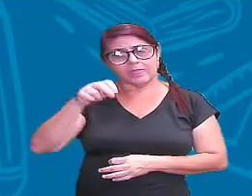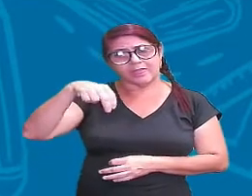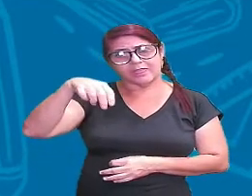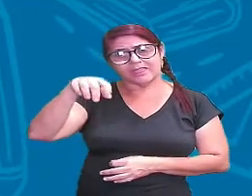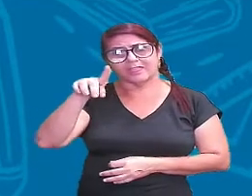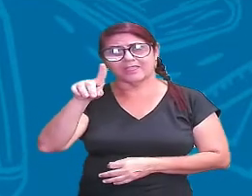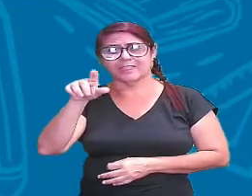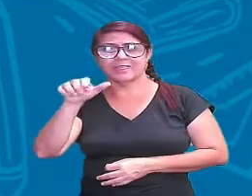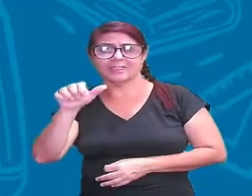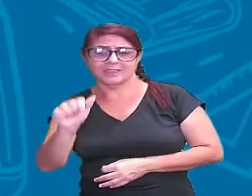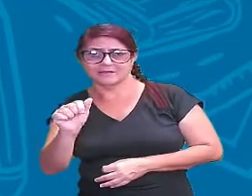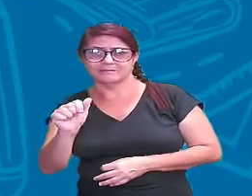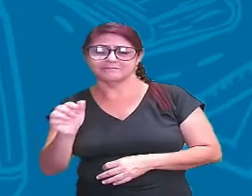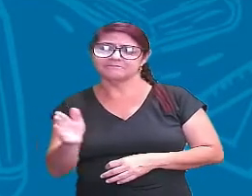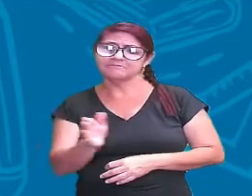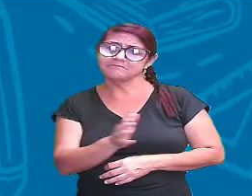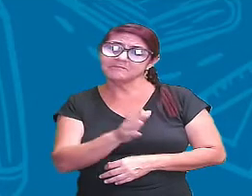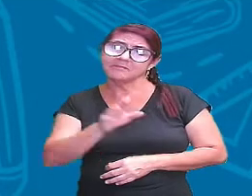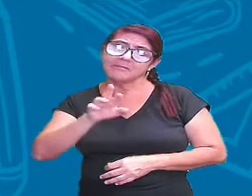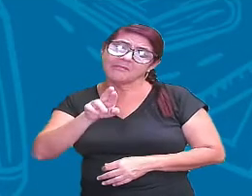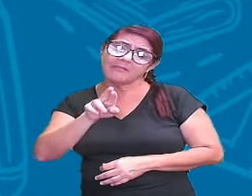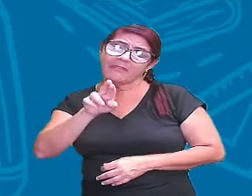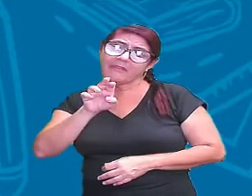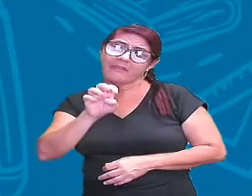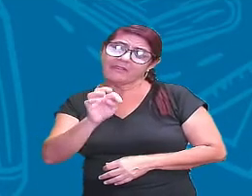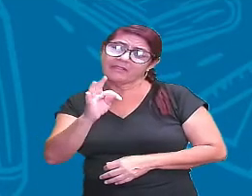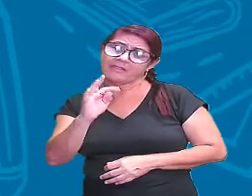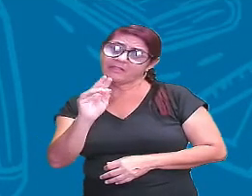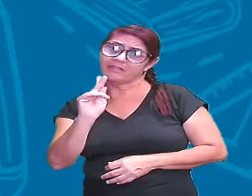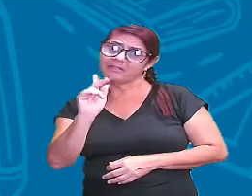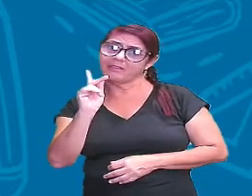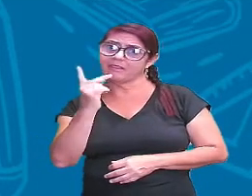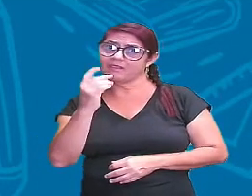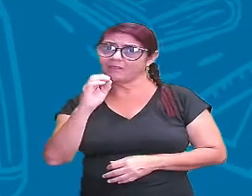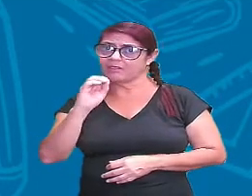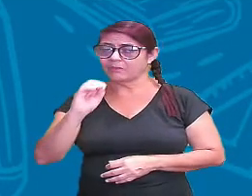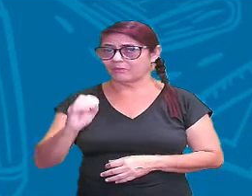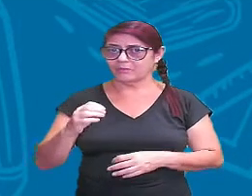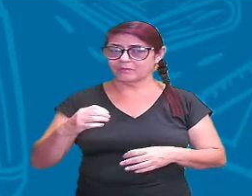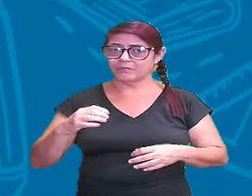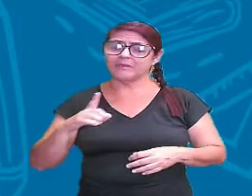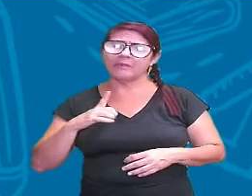aqui retalho, temos a palavra roupa,